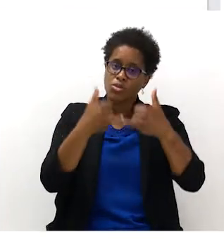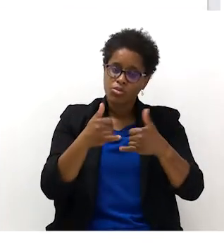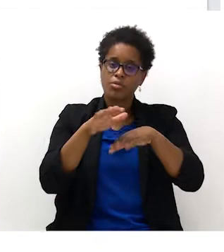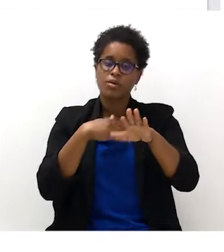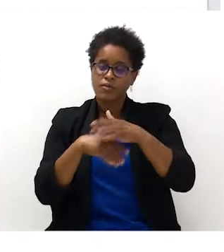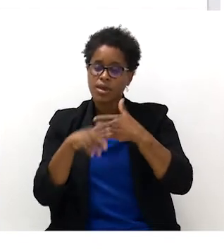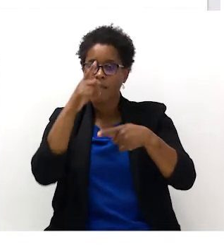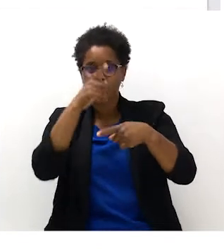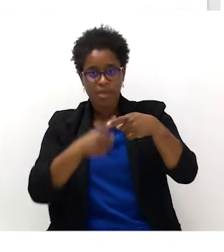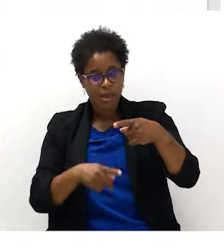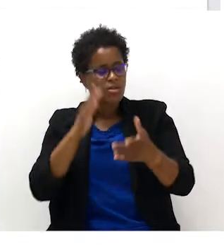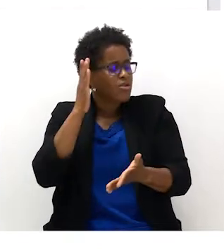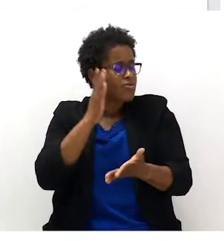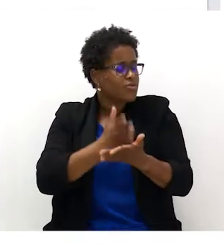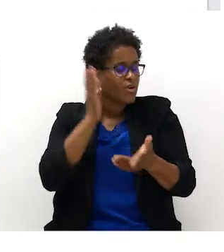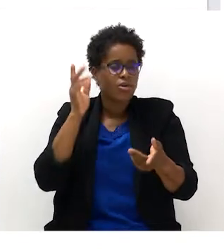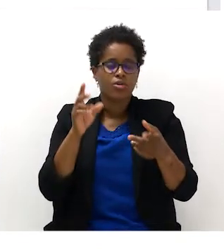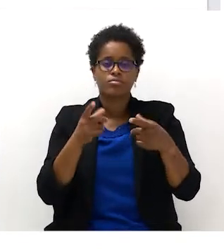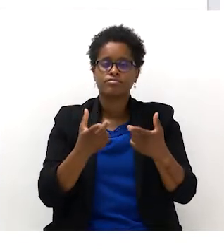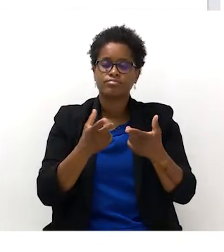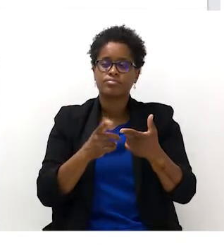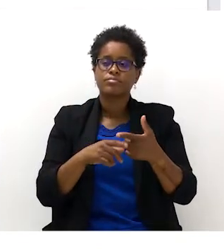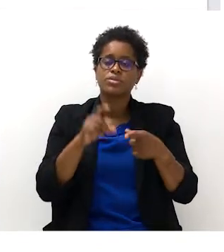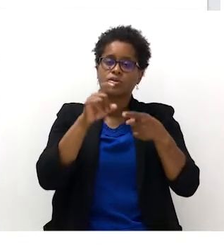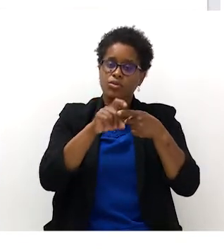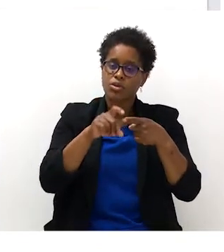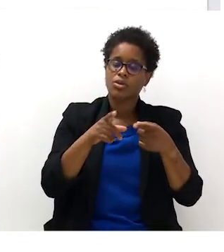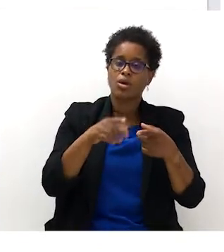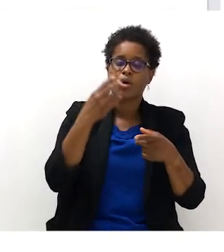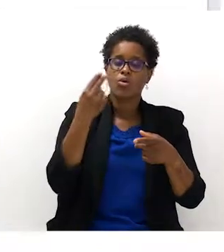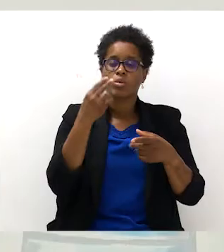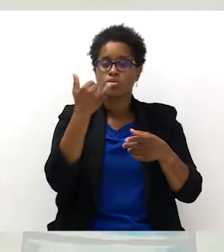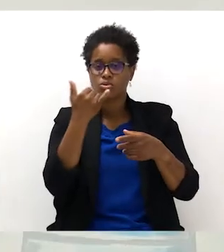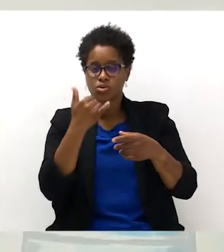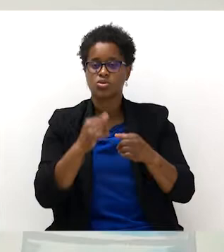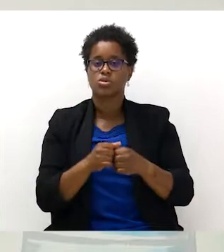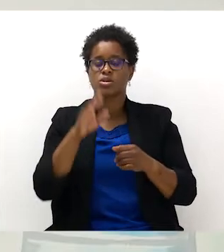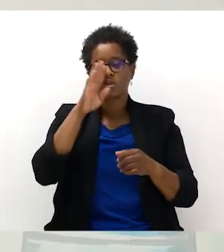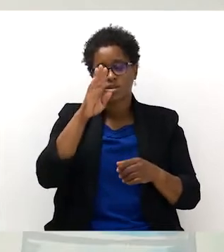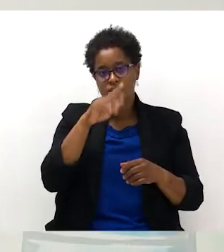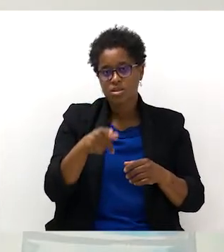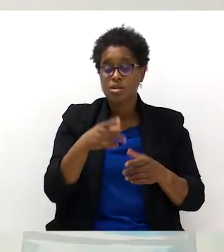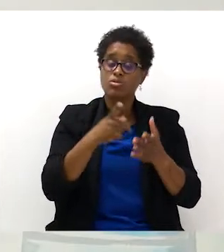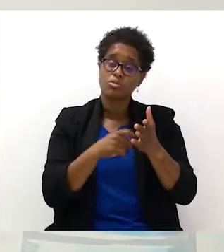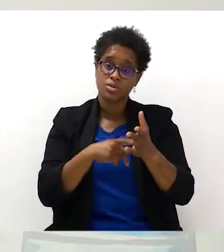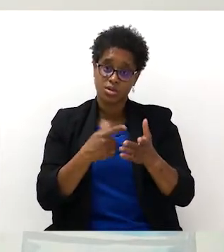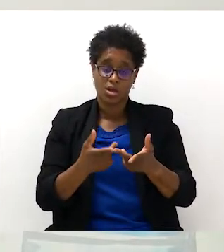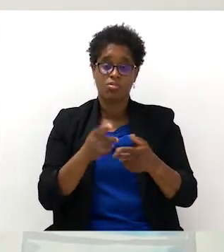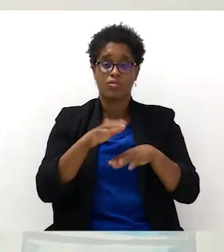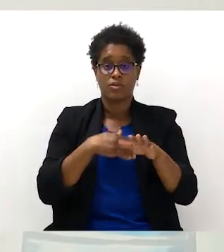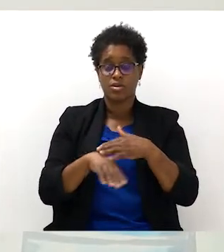metade, basta dividirmos a unidade por 2. Se precisamos